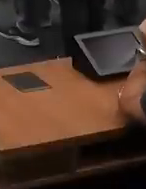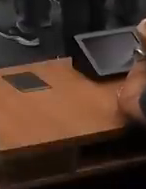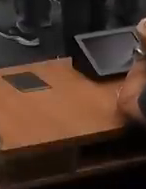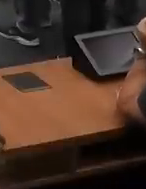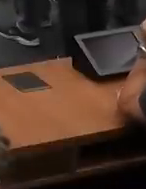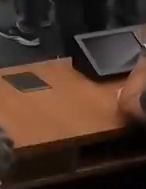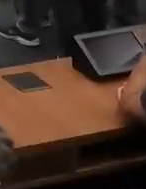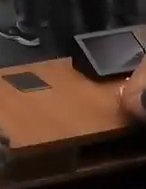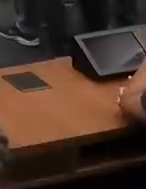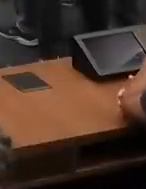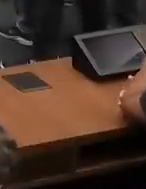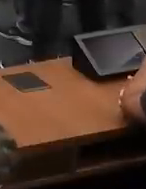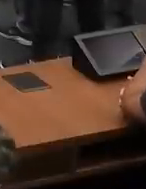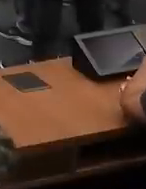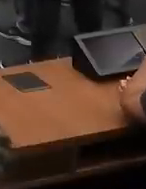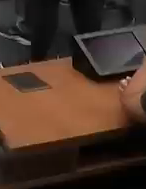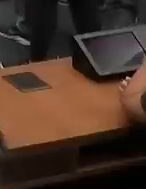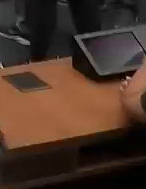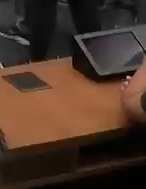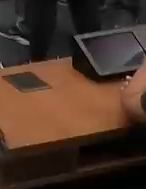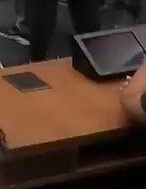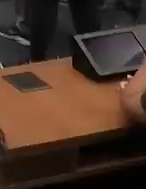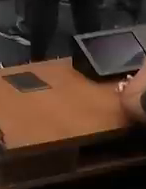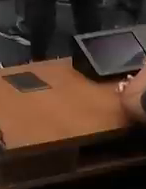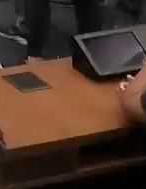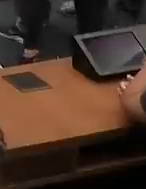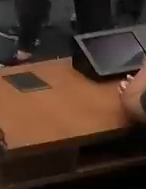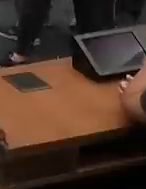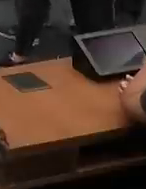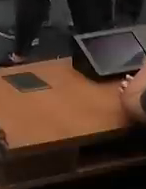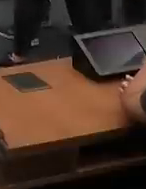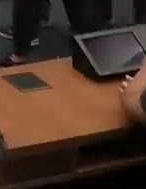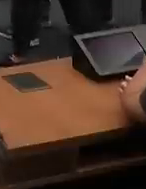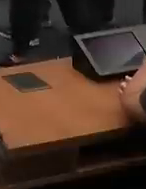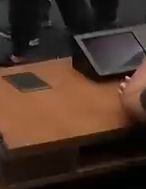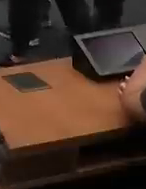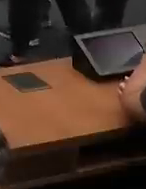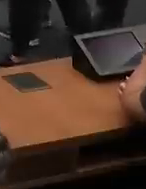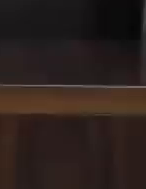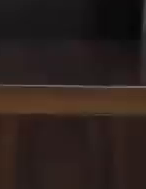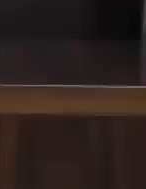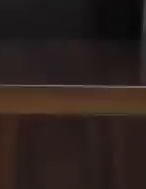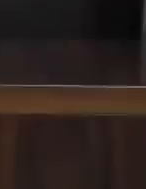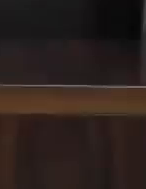André André para te responder com relação a seguir